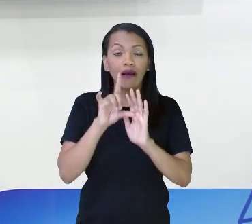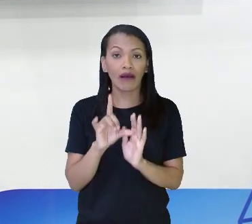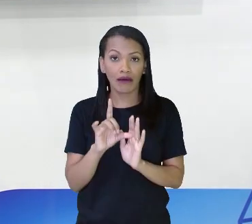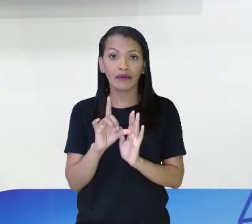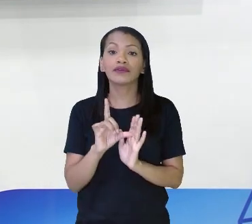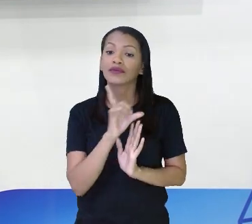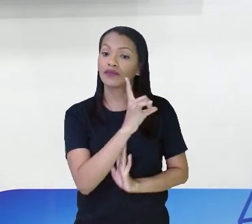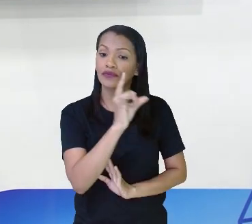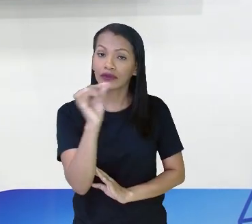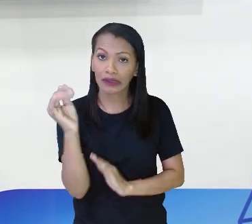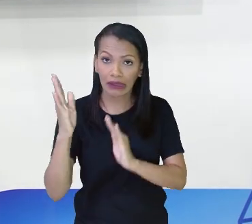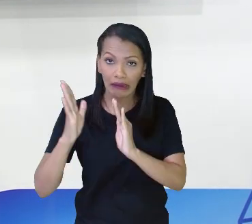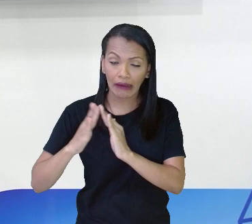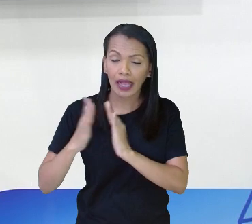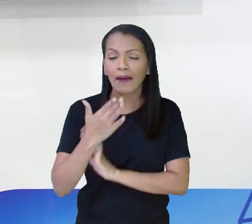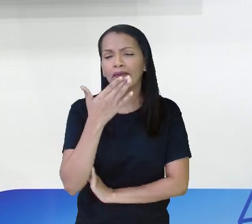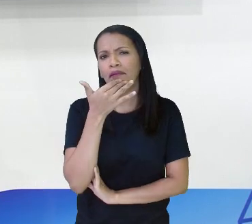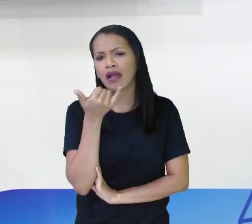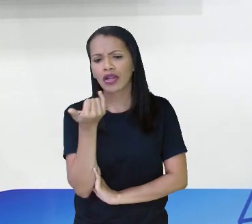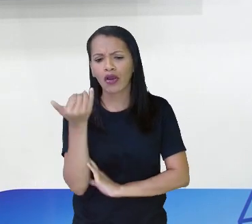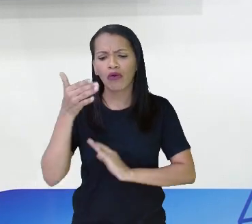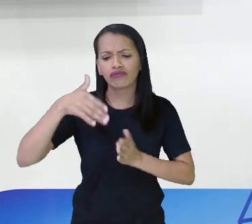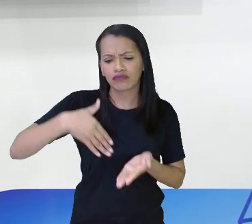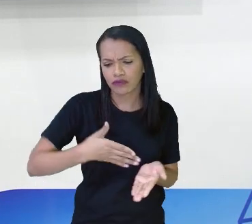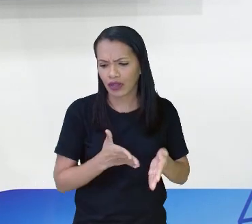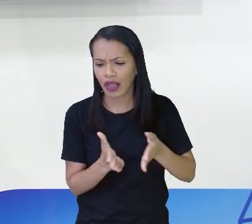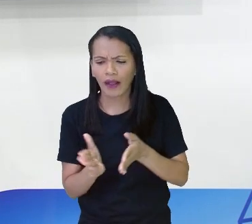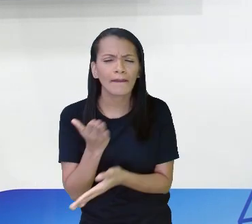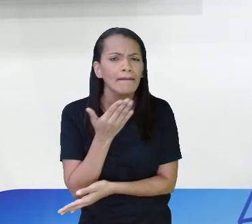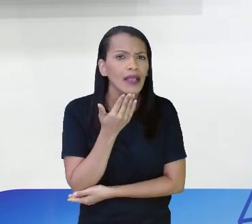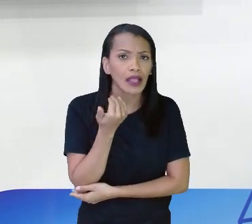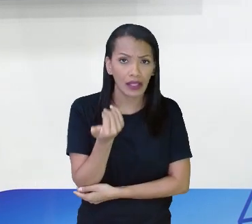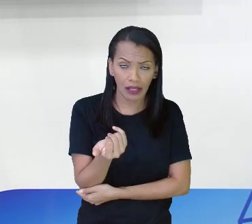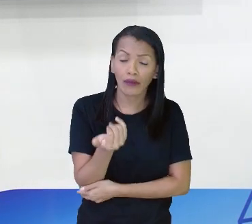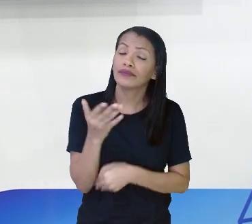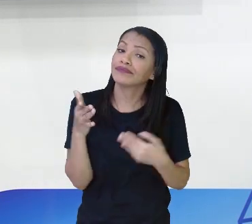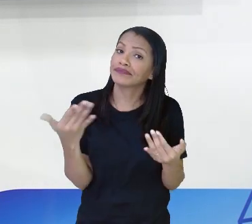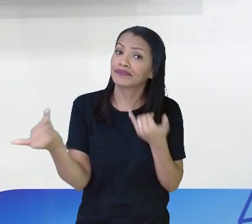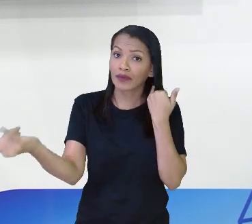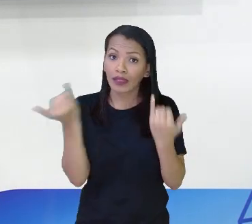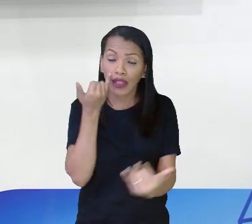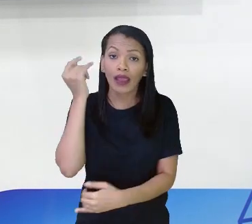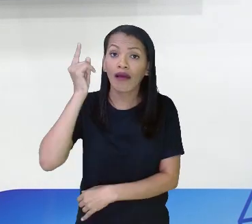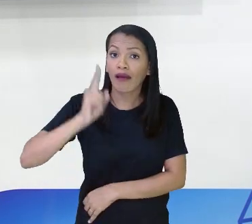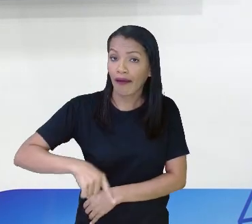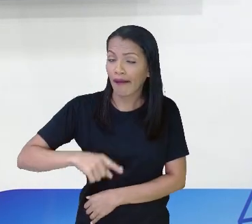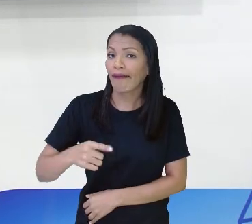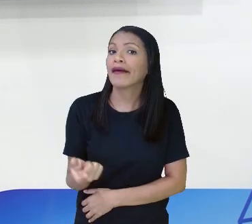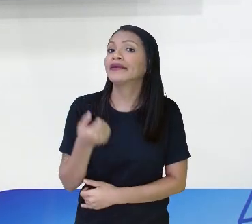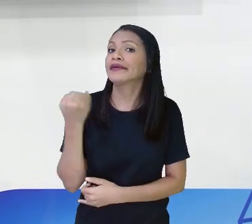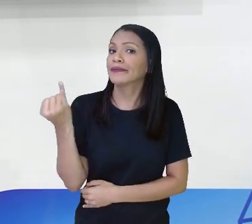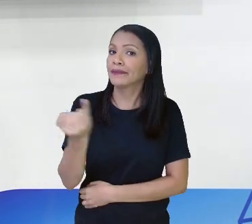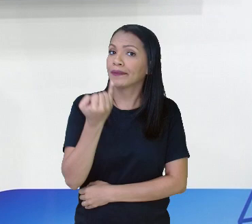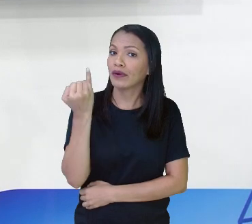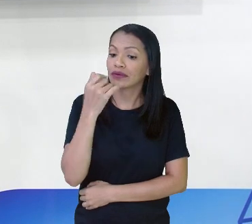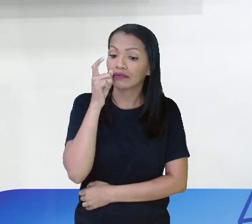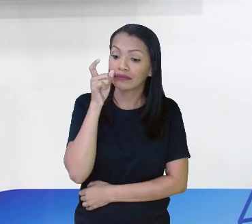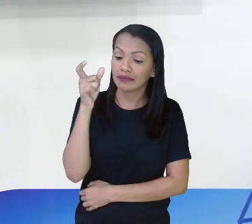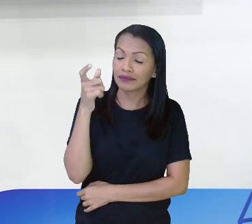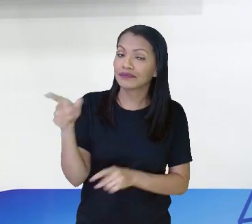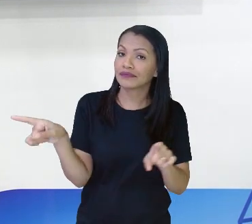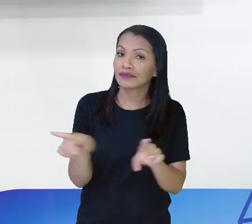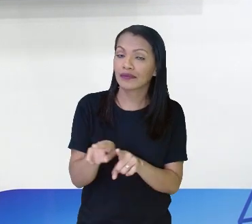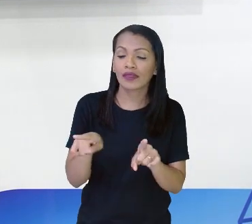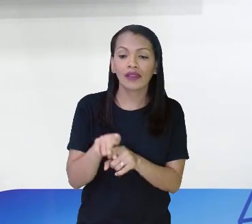qual seria a melhor rota para sair de casa. Então a notícia é muito importante. Temos